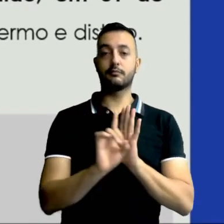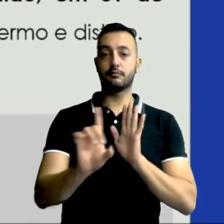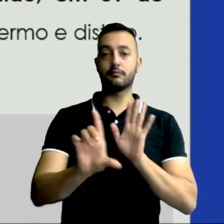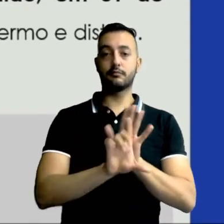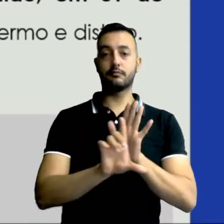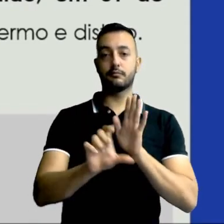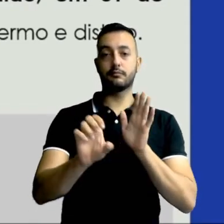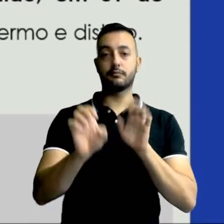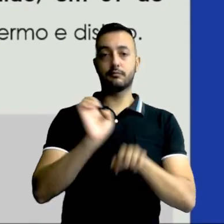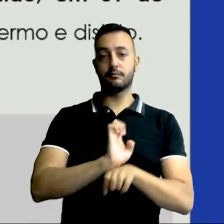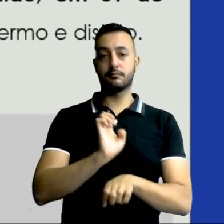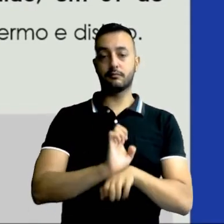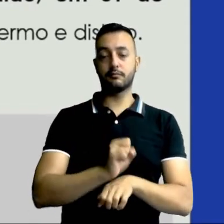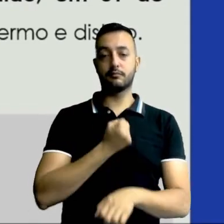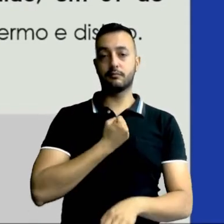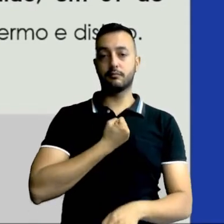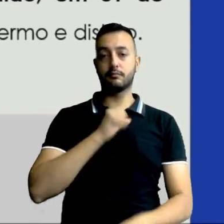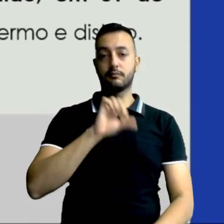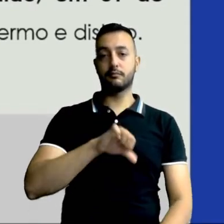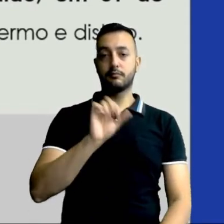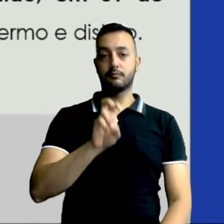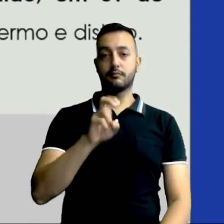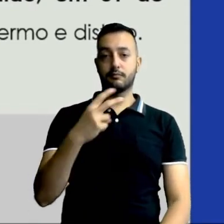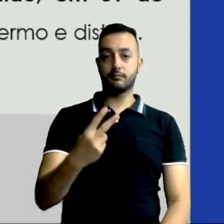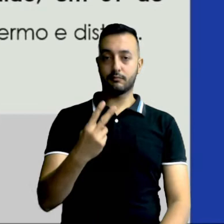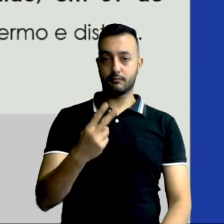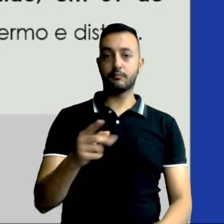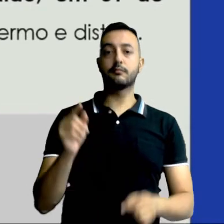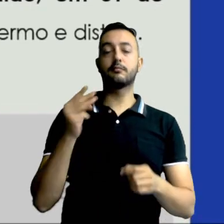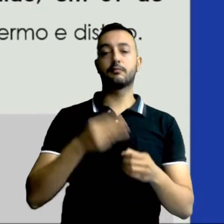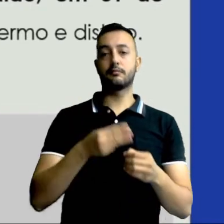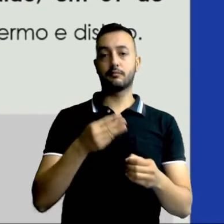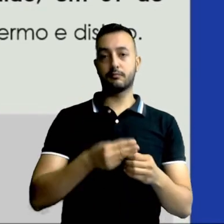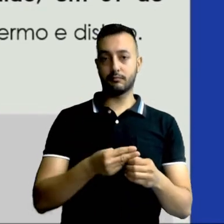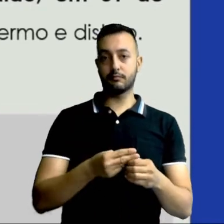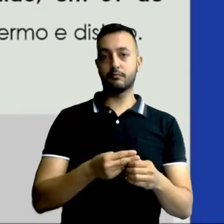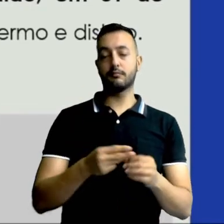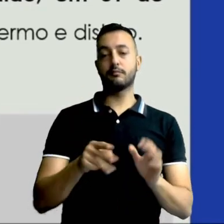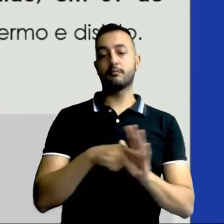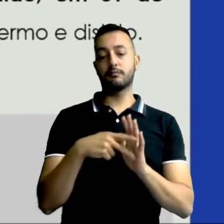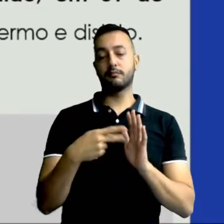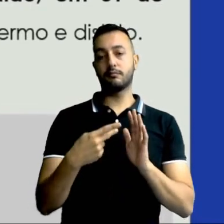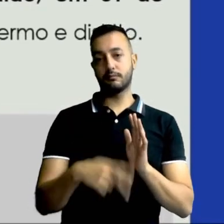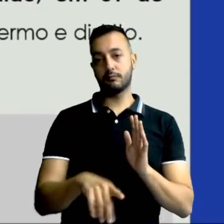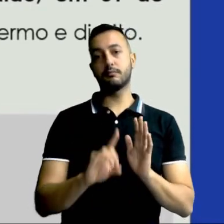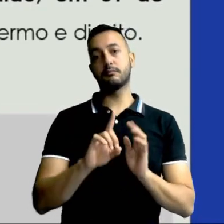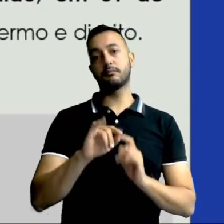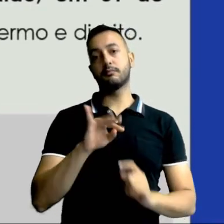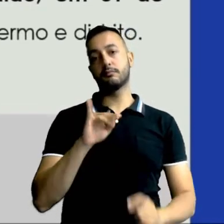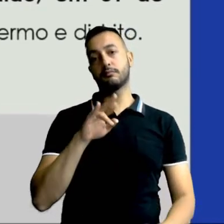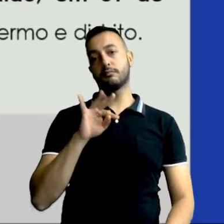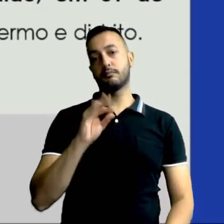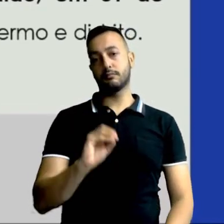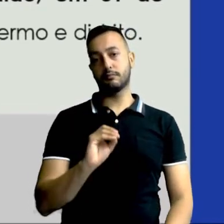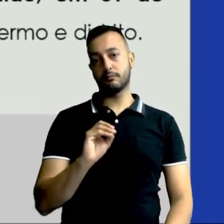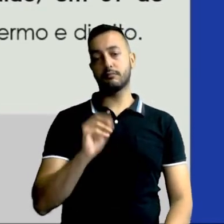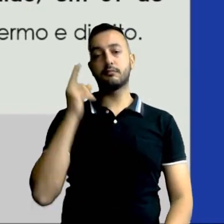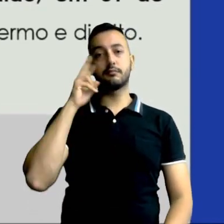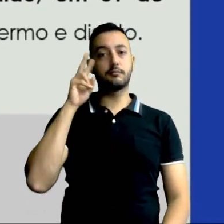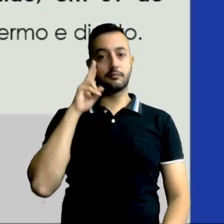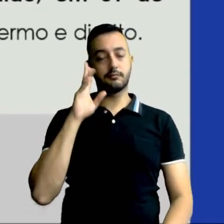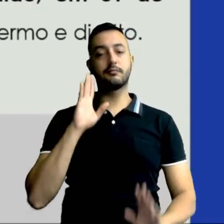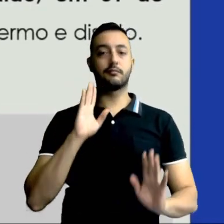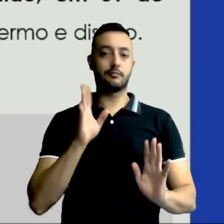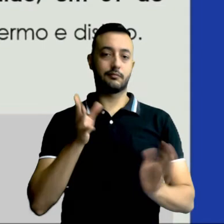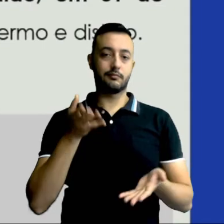decreto-lei Estadual nº 952 para o município comarca termo e distrito essa história a gente